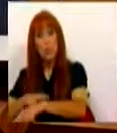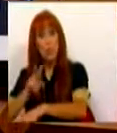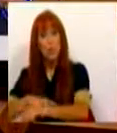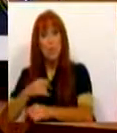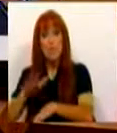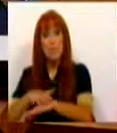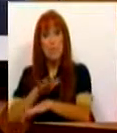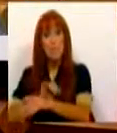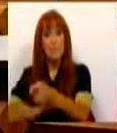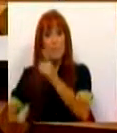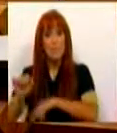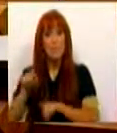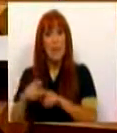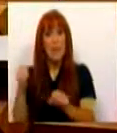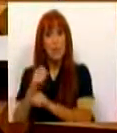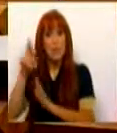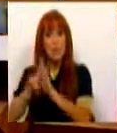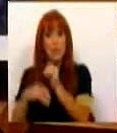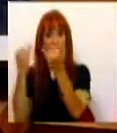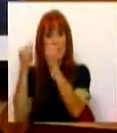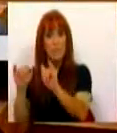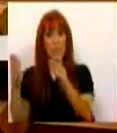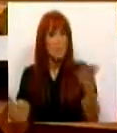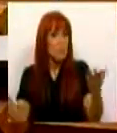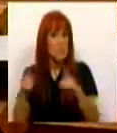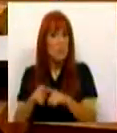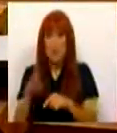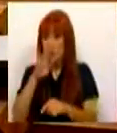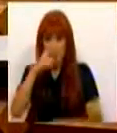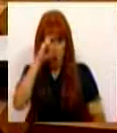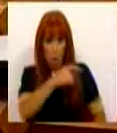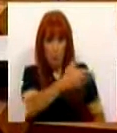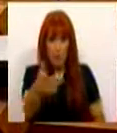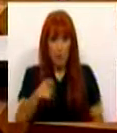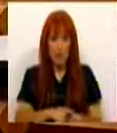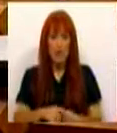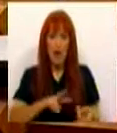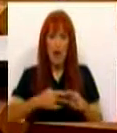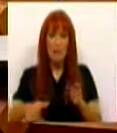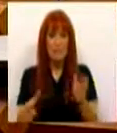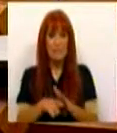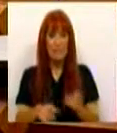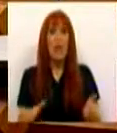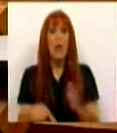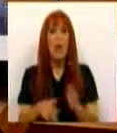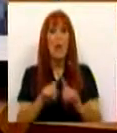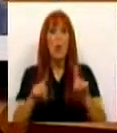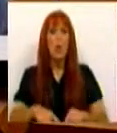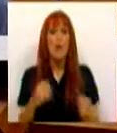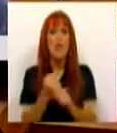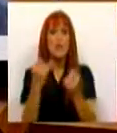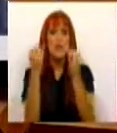e administradores das entidades reguladoras independentes, que, se estão recordados, foi aprovada alterações à Lei Quadro das Entidades Independentes